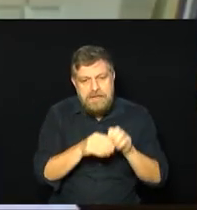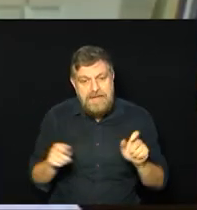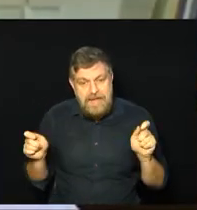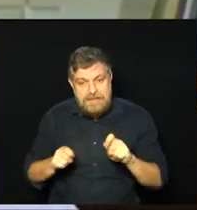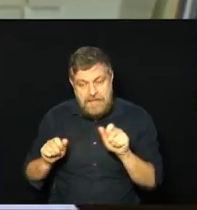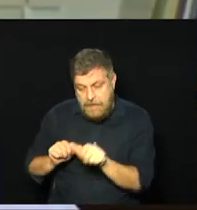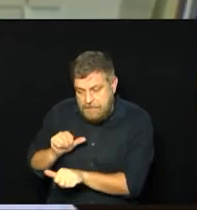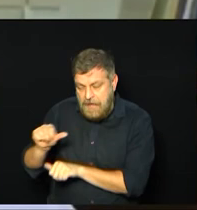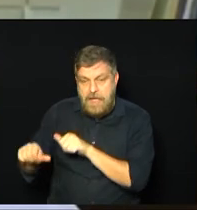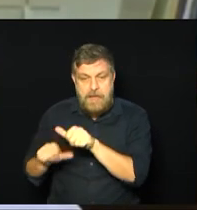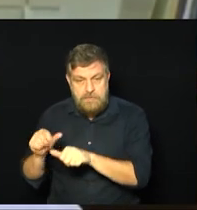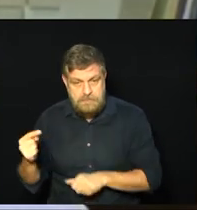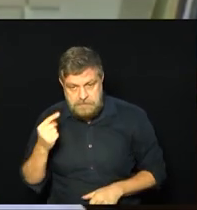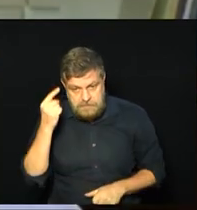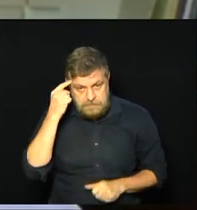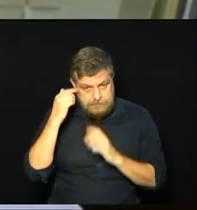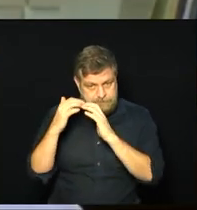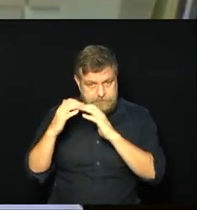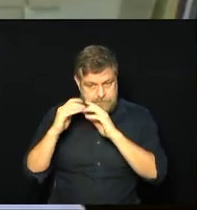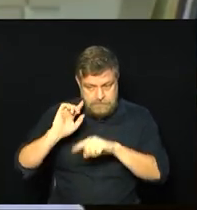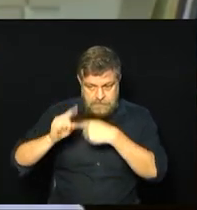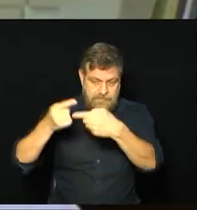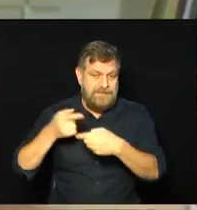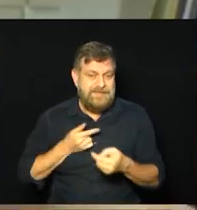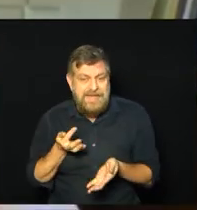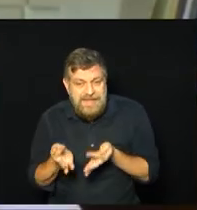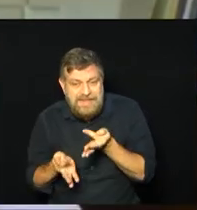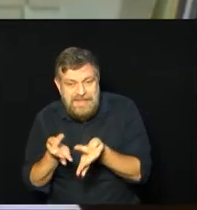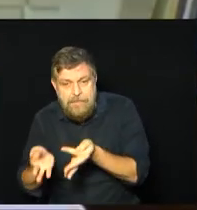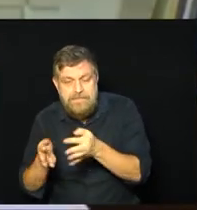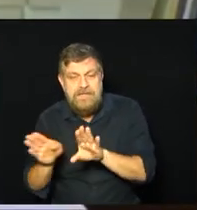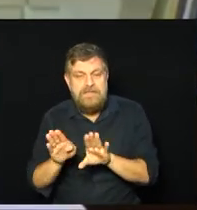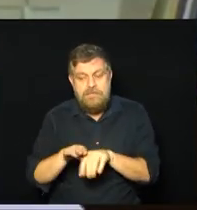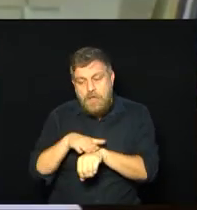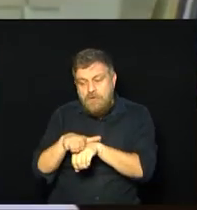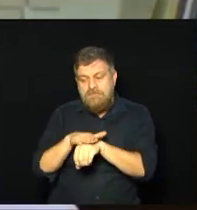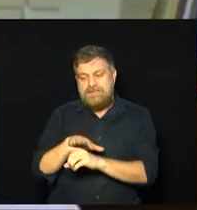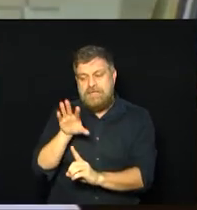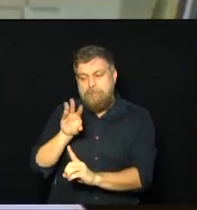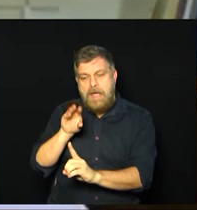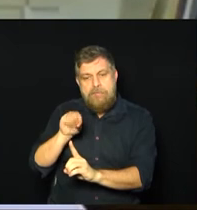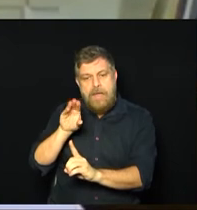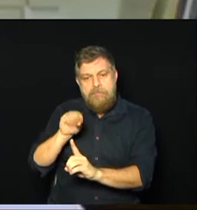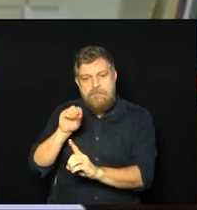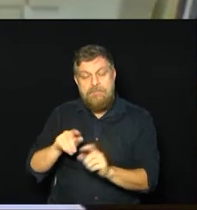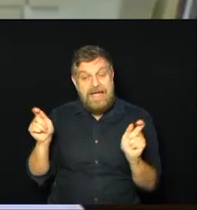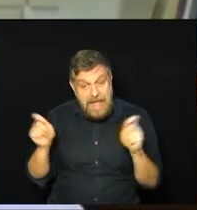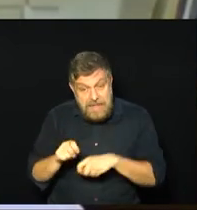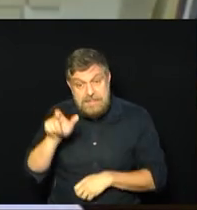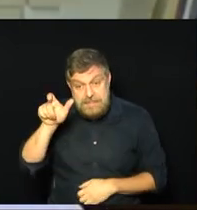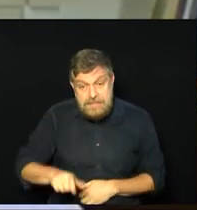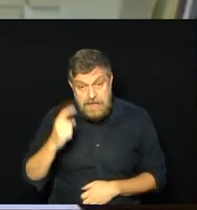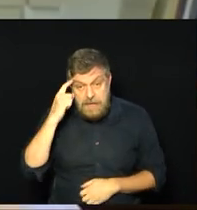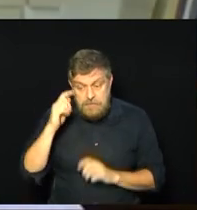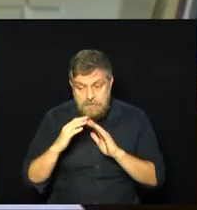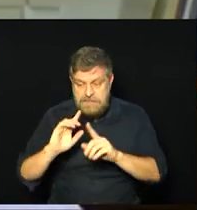de ser transformada e mudada através de terapia, através de conversa. Então, é possível transformar isso